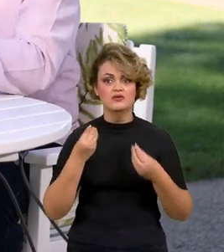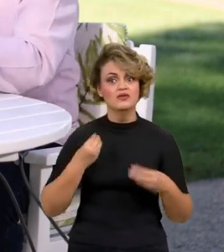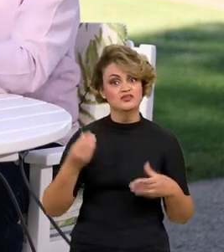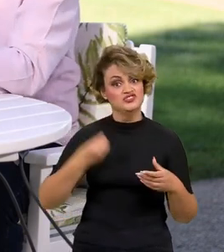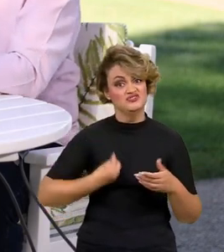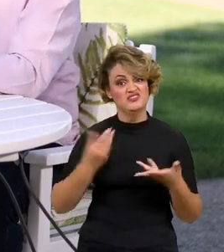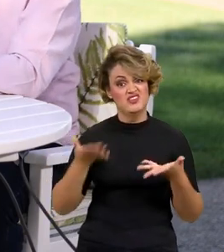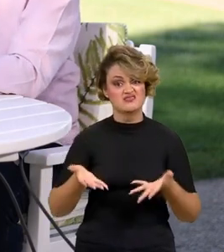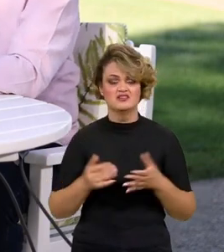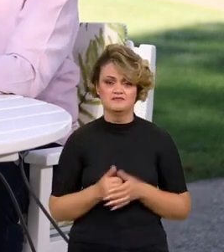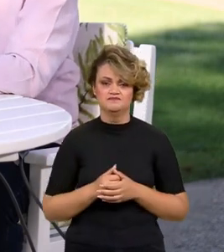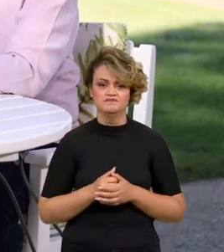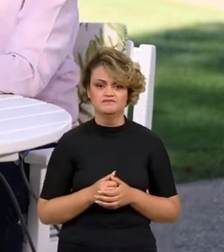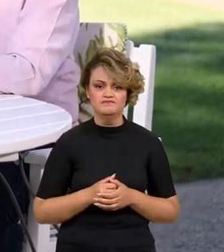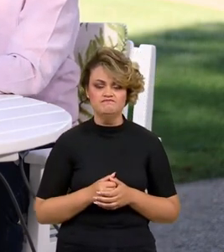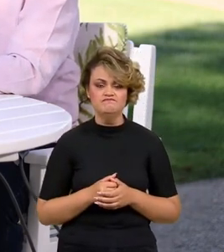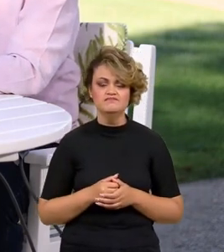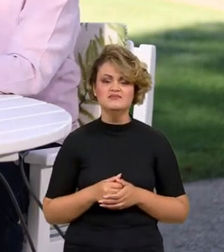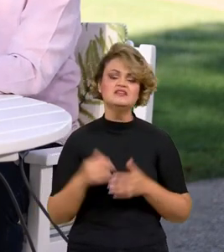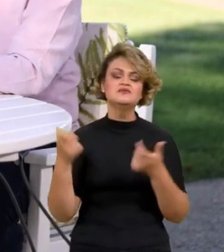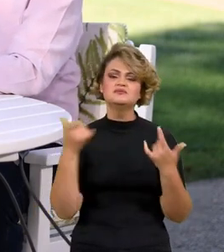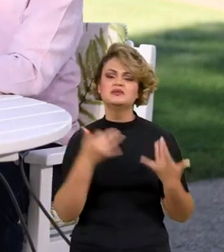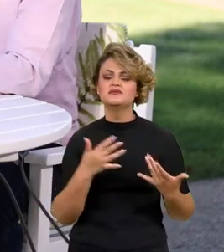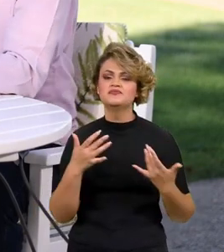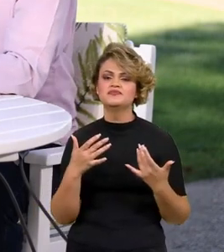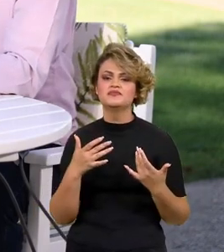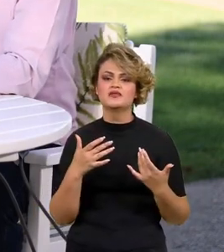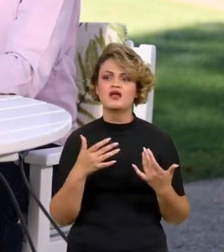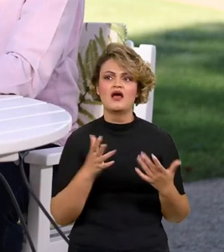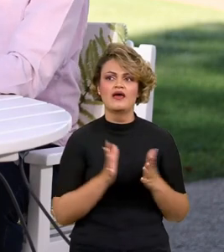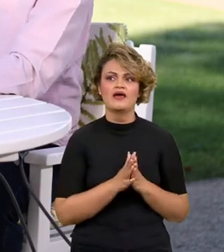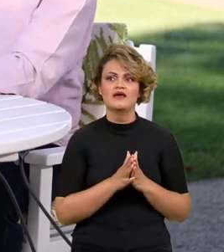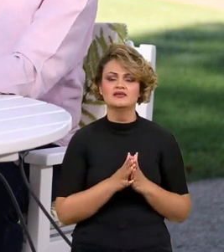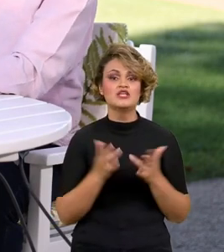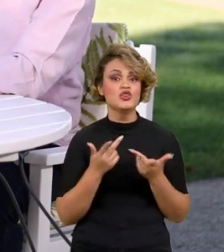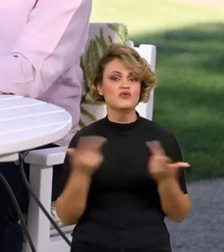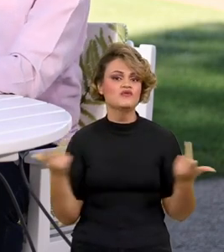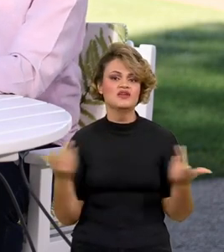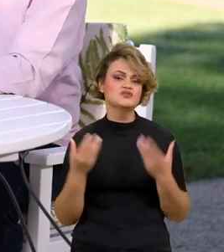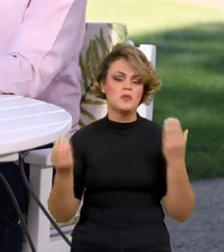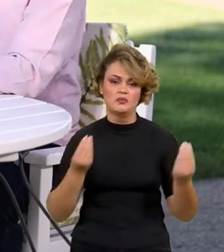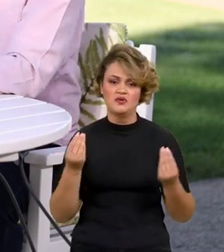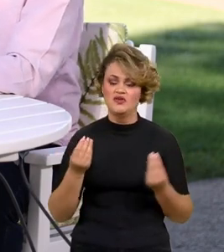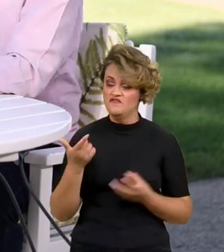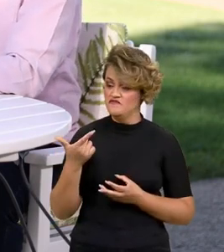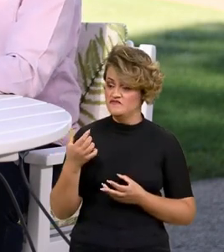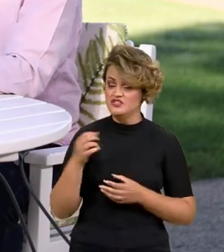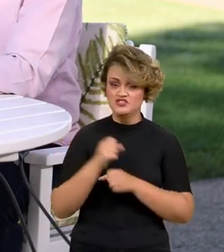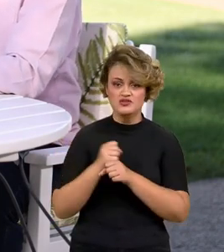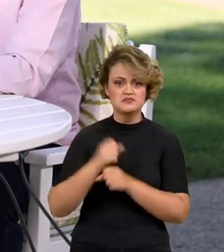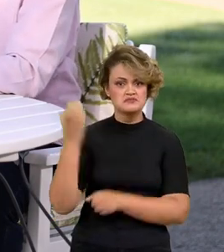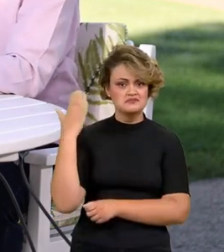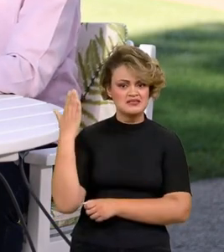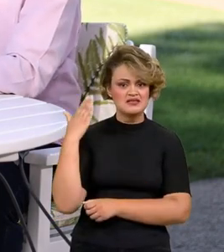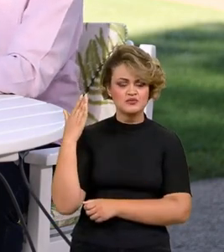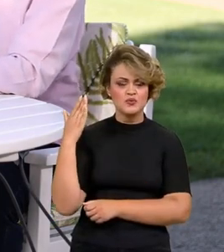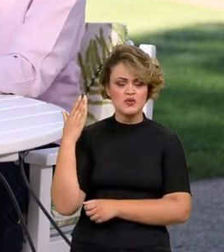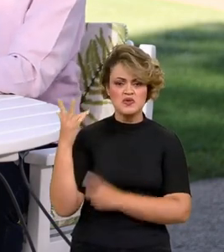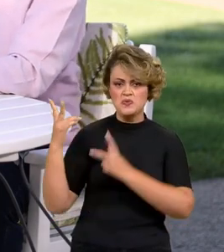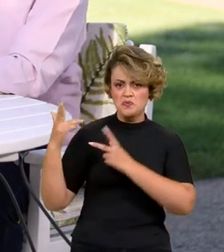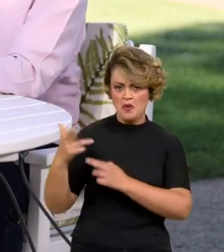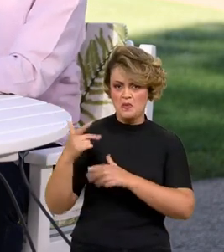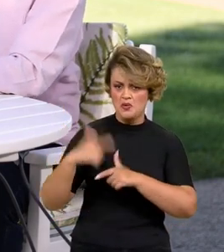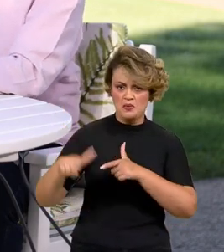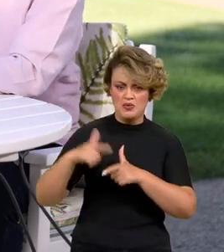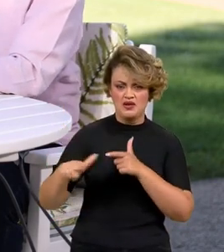primeiro se eu comentasse um pouquinho sobre esse essa novidade porque 20 anos atrás eu acho que não era um problema tão